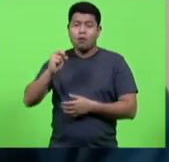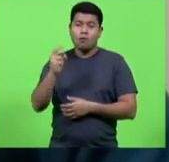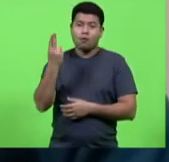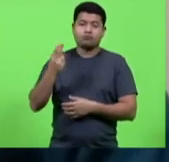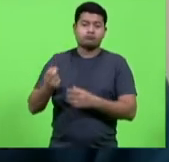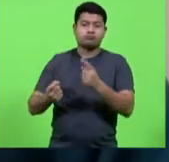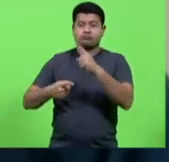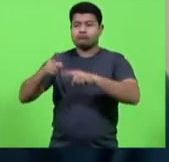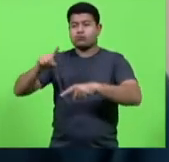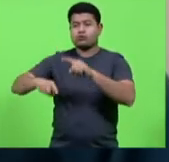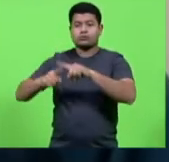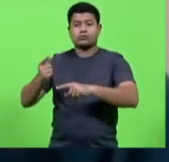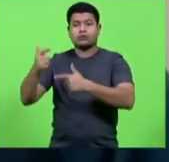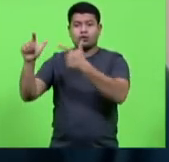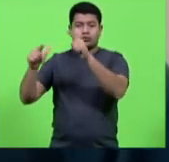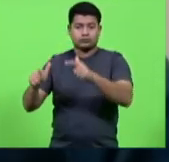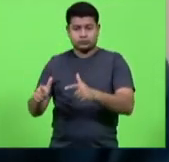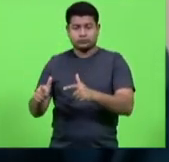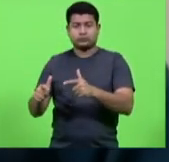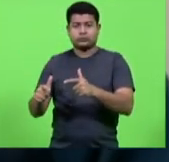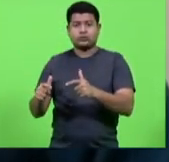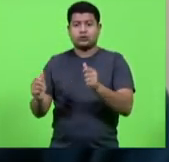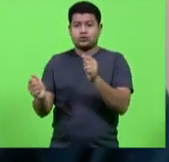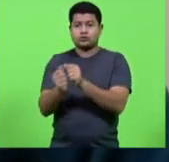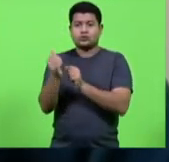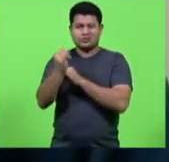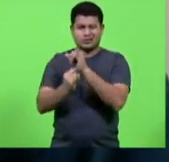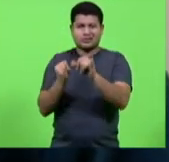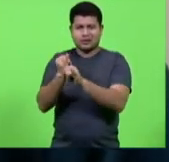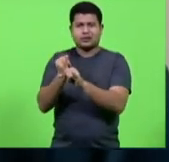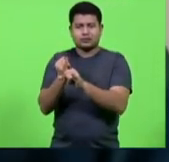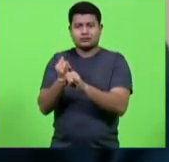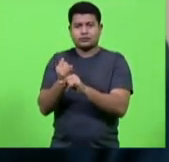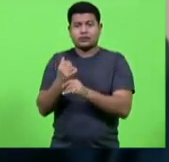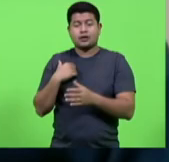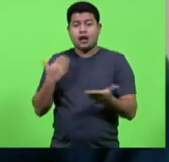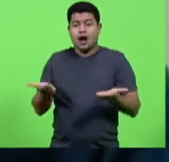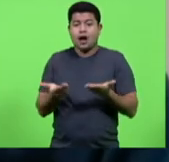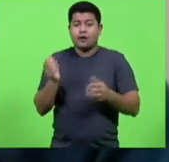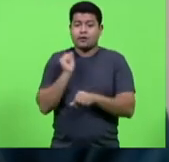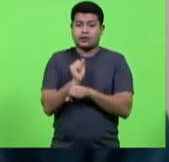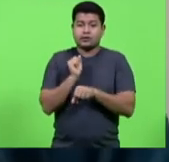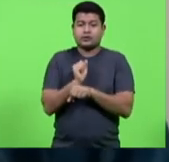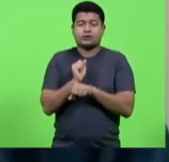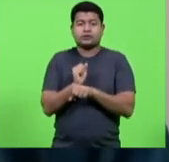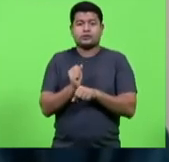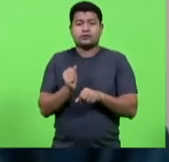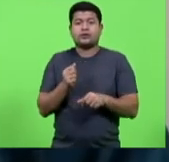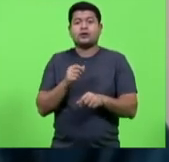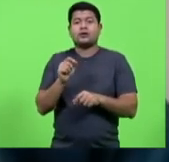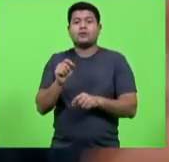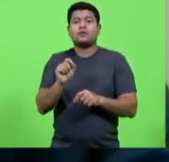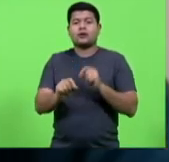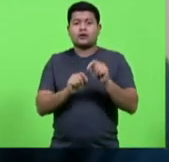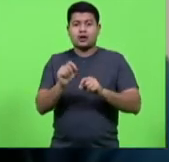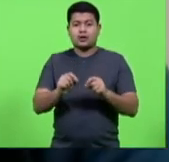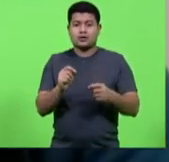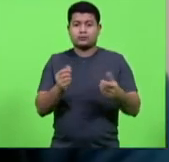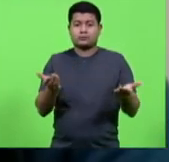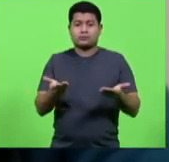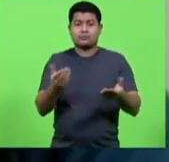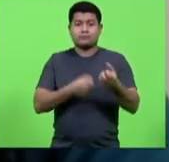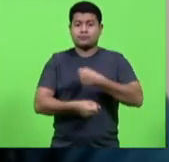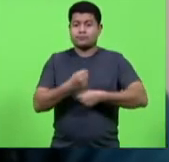aos expositores. E esperamos que neste ano nós possamos